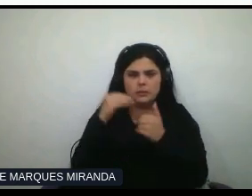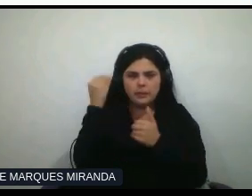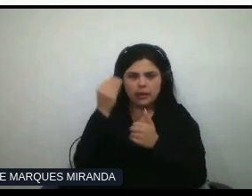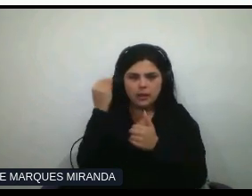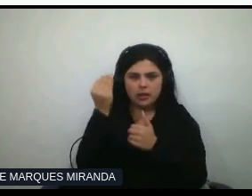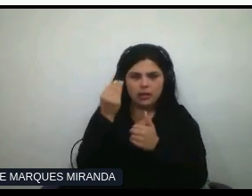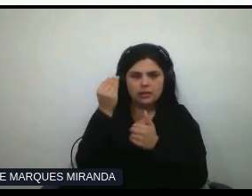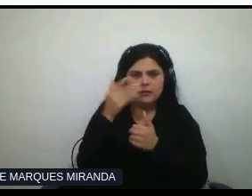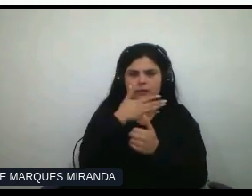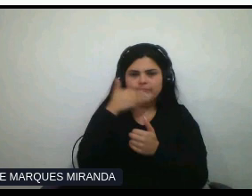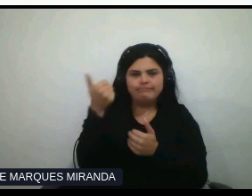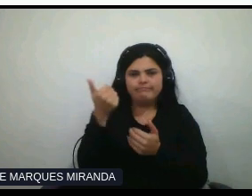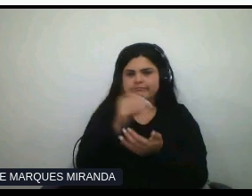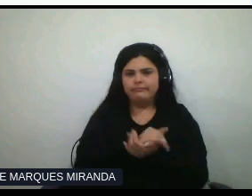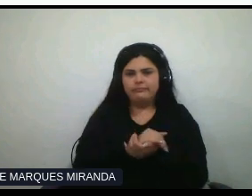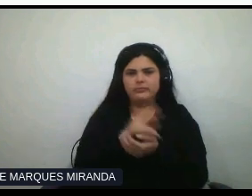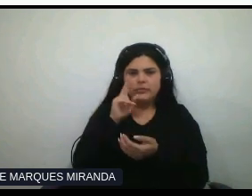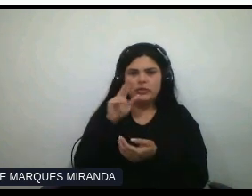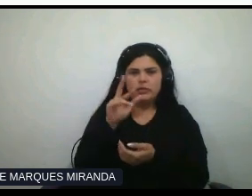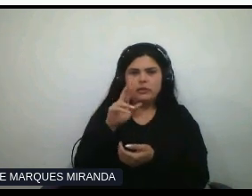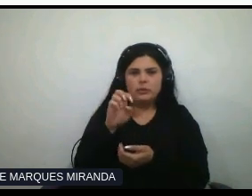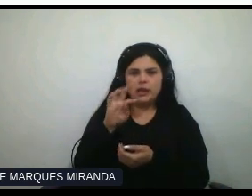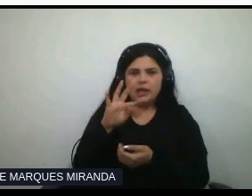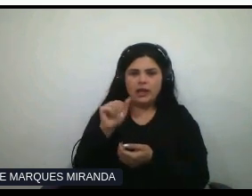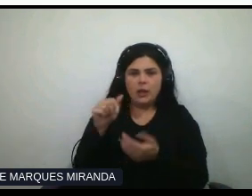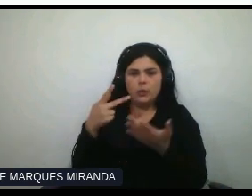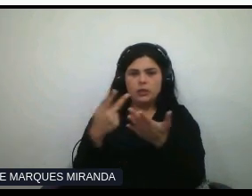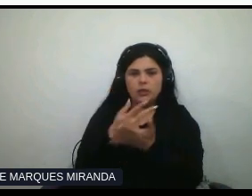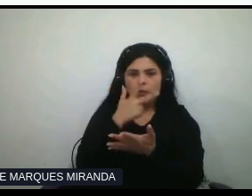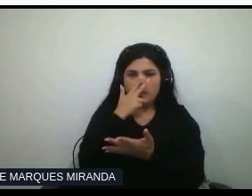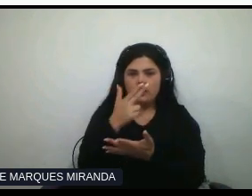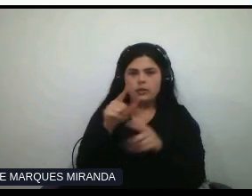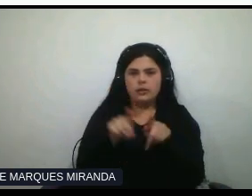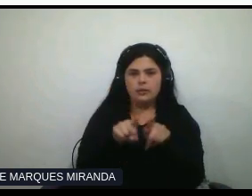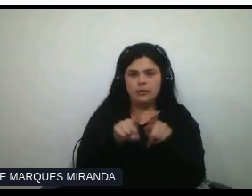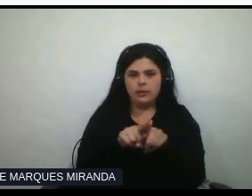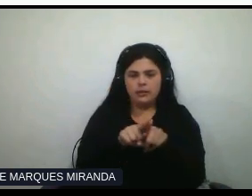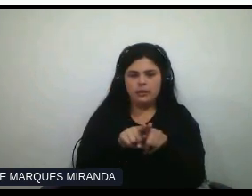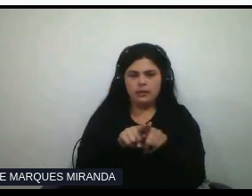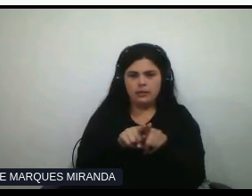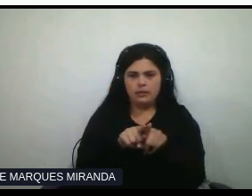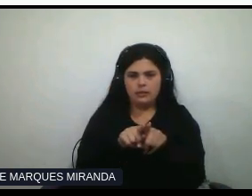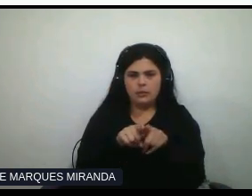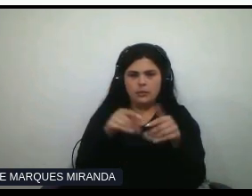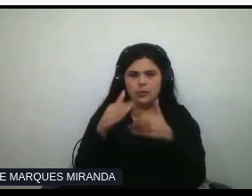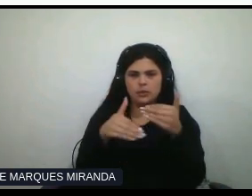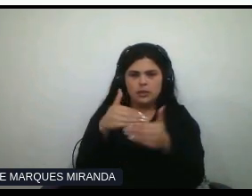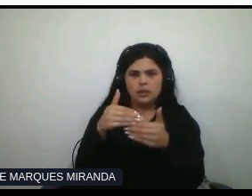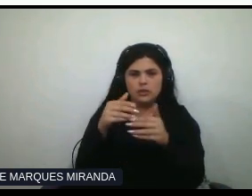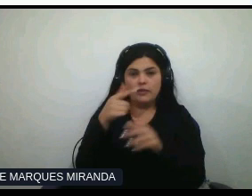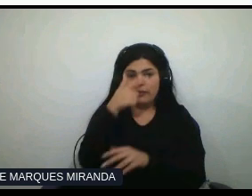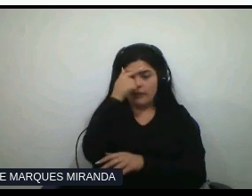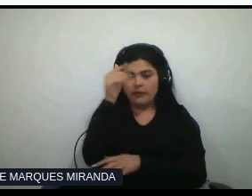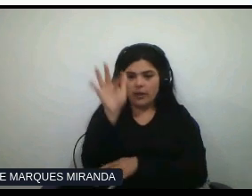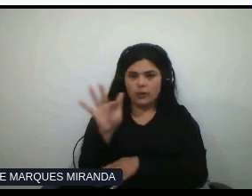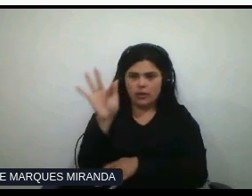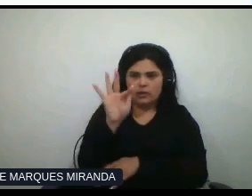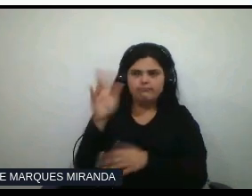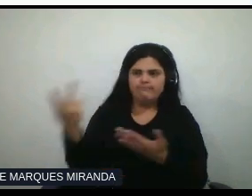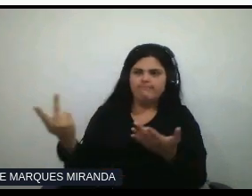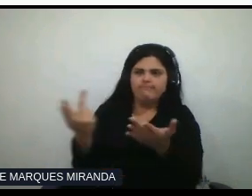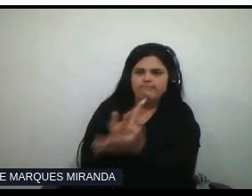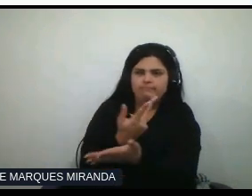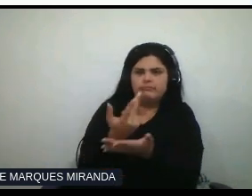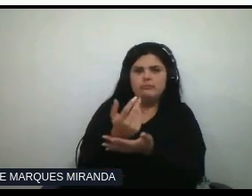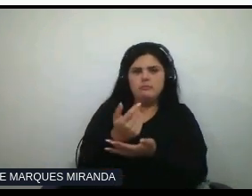pena. Estou vendo até ali que a Roberta falou que aconteceu com ela também, numa processo seletivo de universidade. Gente, acontece.